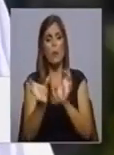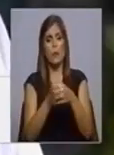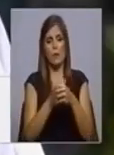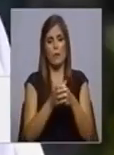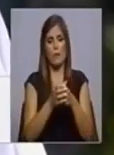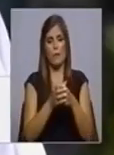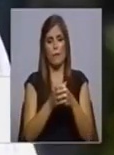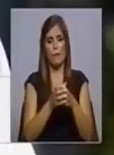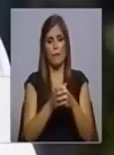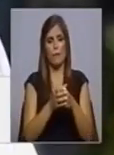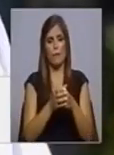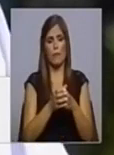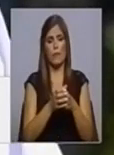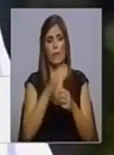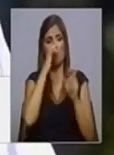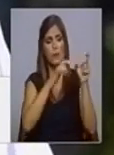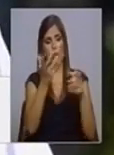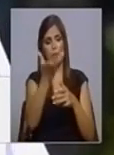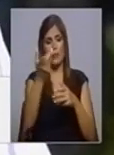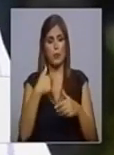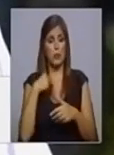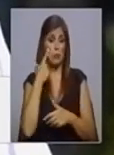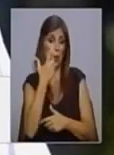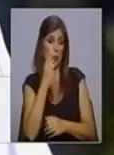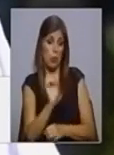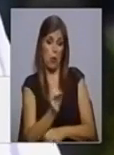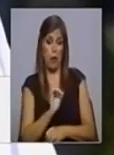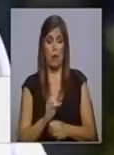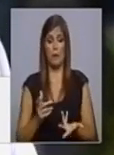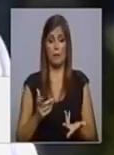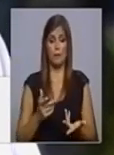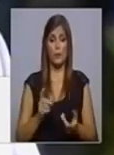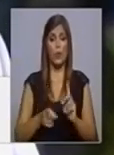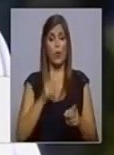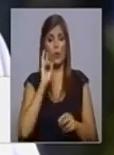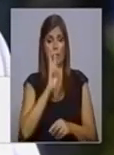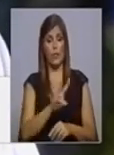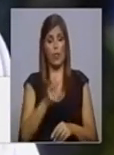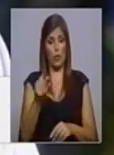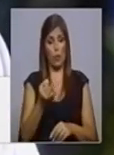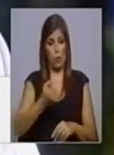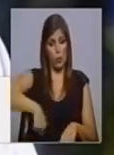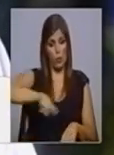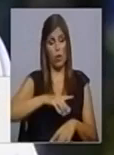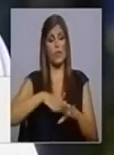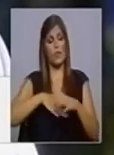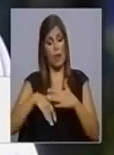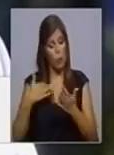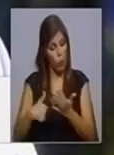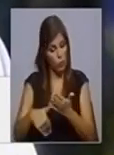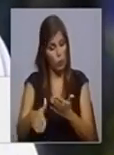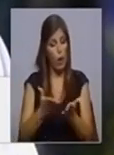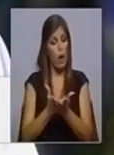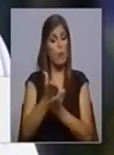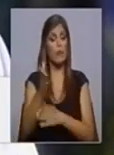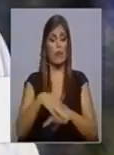são pessoas notáveis, mas eu não notei. Aquilo que notei é que nós no Porto fizemos uma exposição,